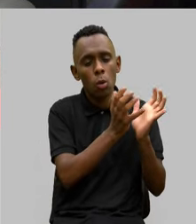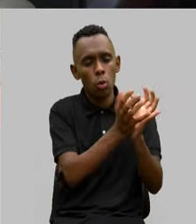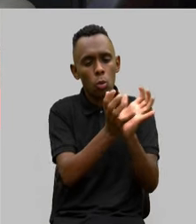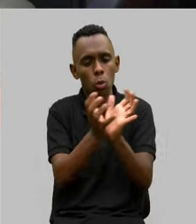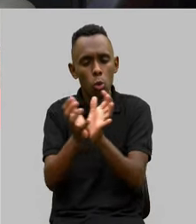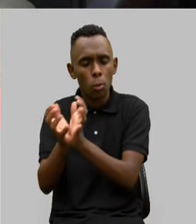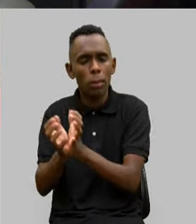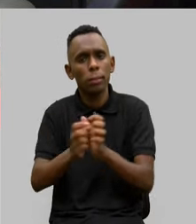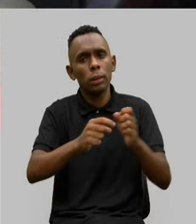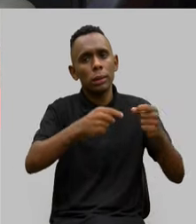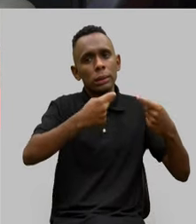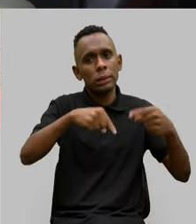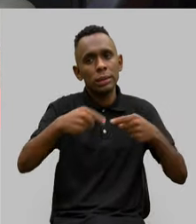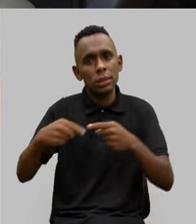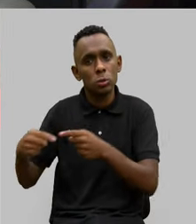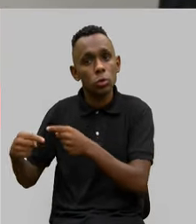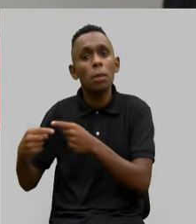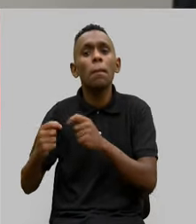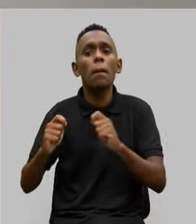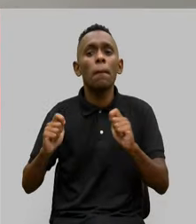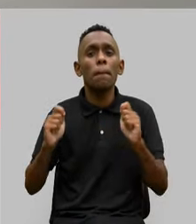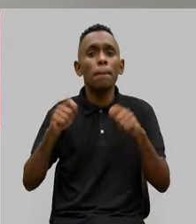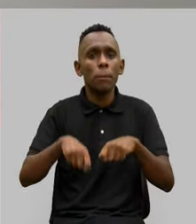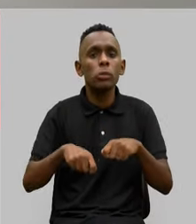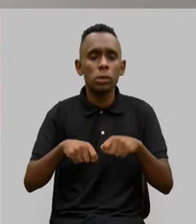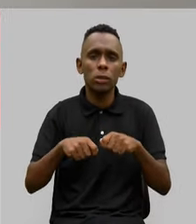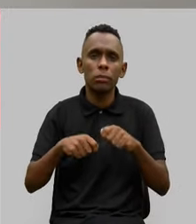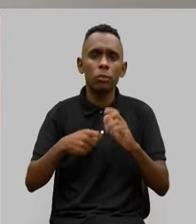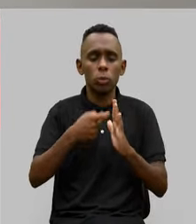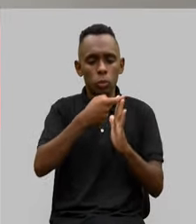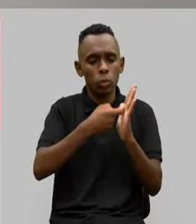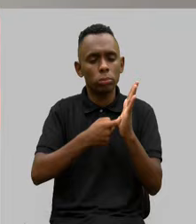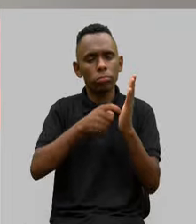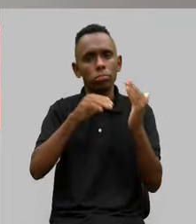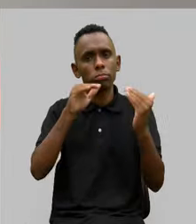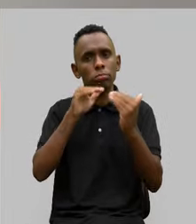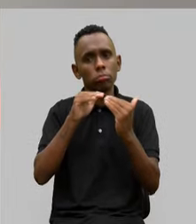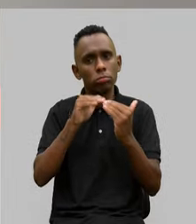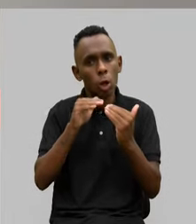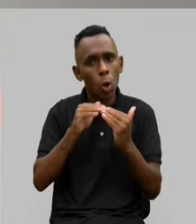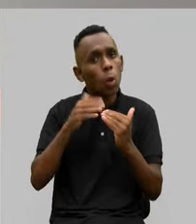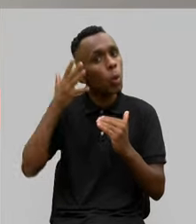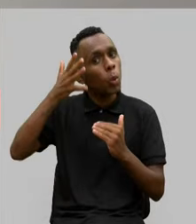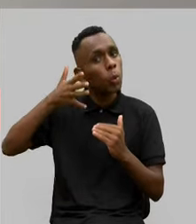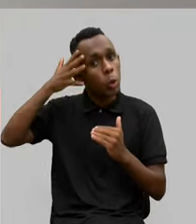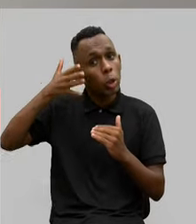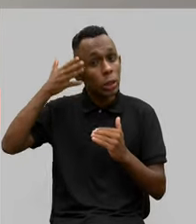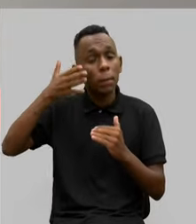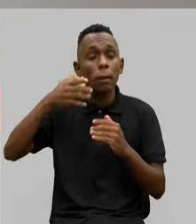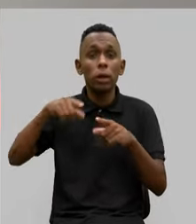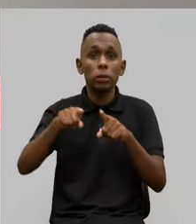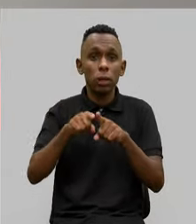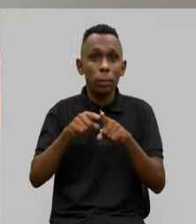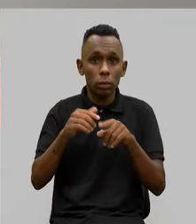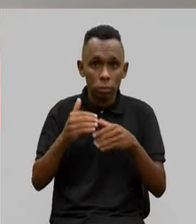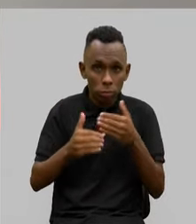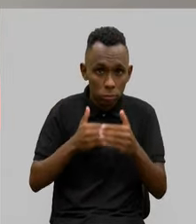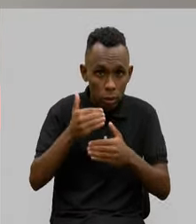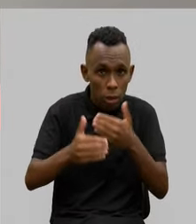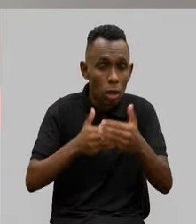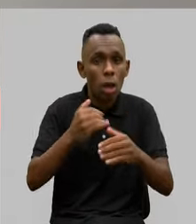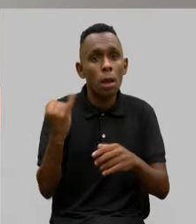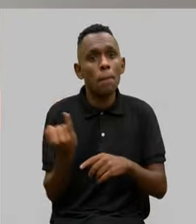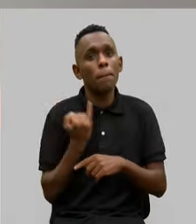plenário para que ele saia à luz de todo o debate que foi feito aqui com os avanços que são